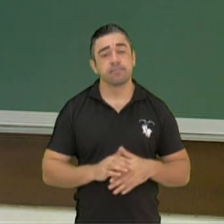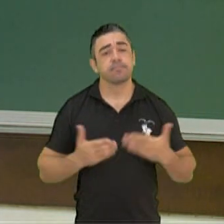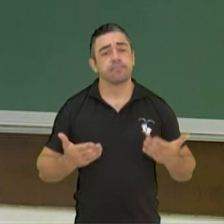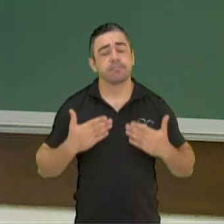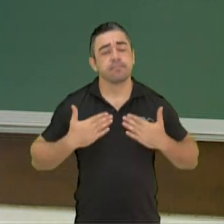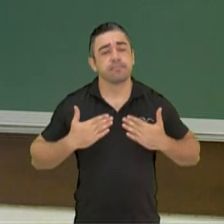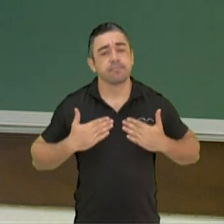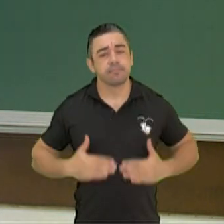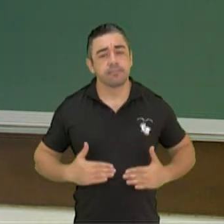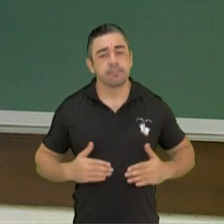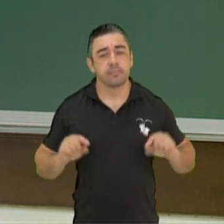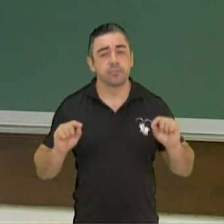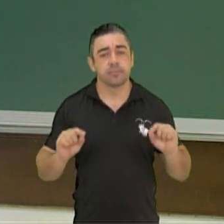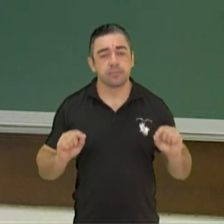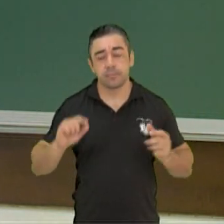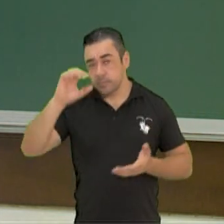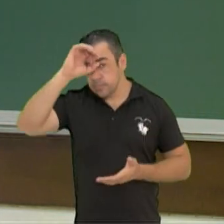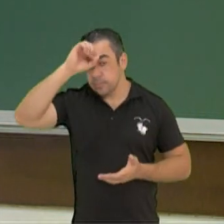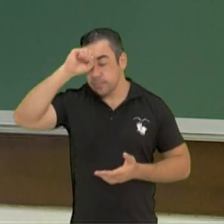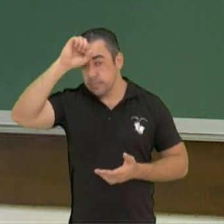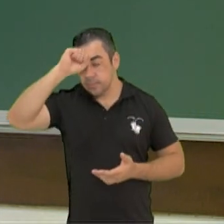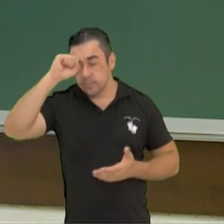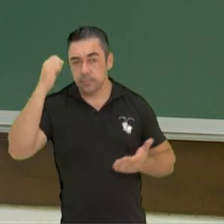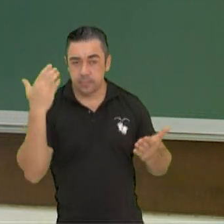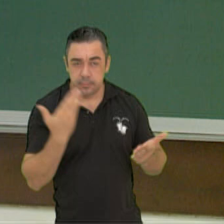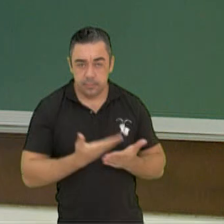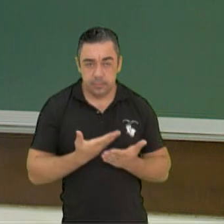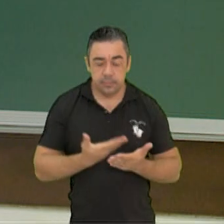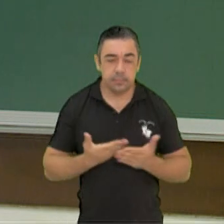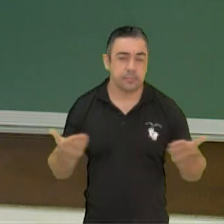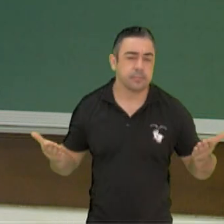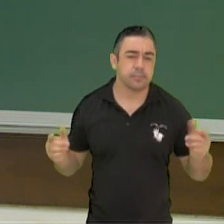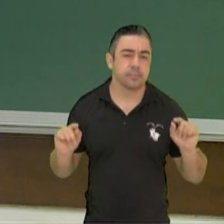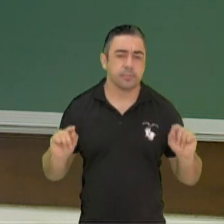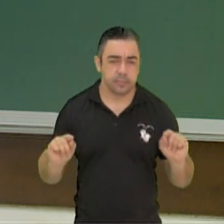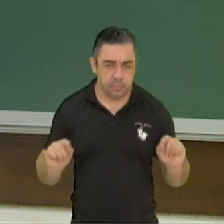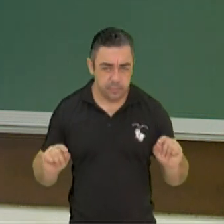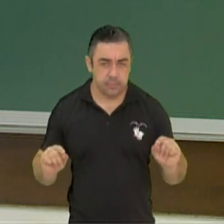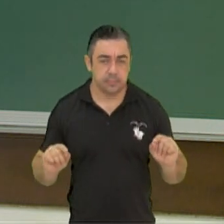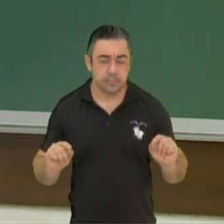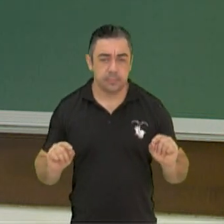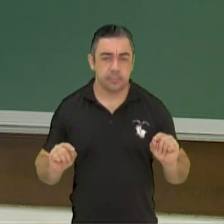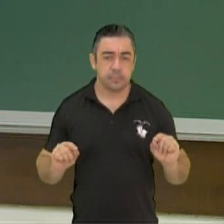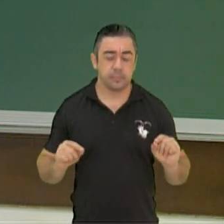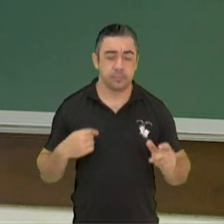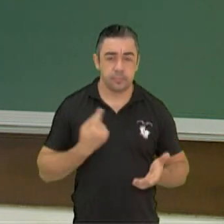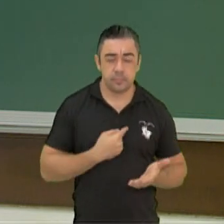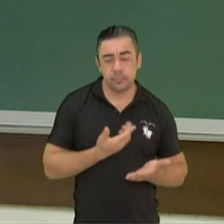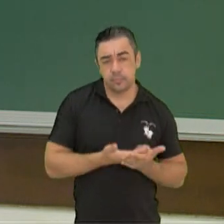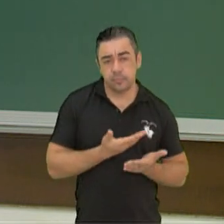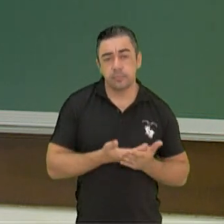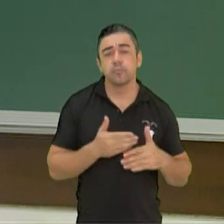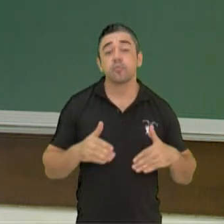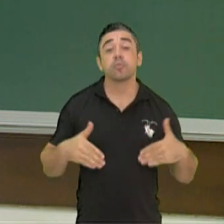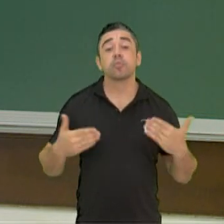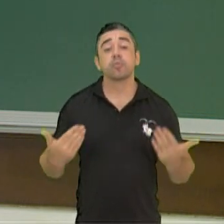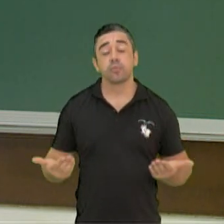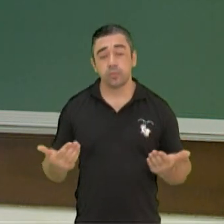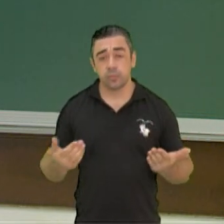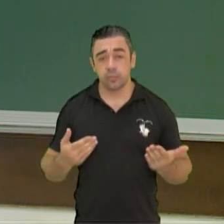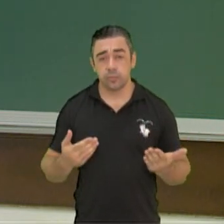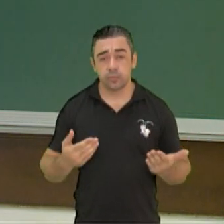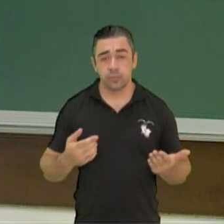Tranquilo, pessoal. Bom, o que nós verificamos? Qual foi o nosso objeto de estudo? Quais as